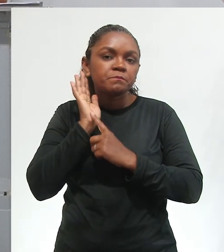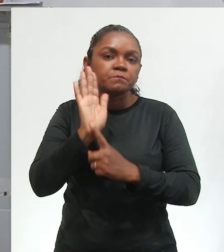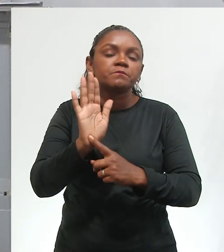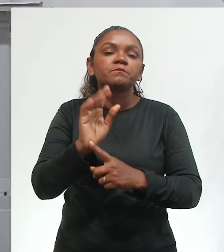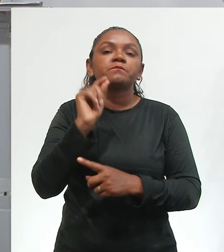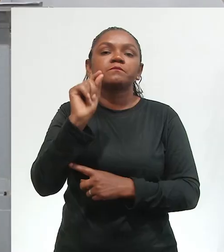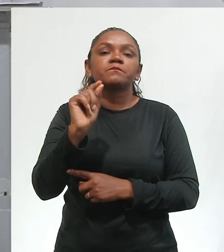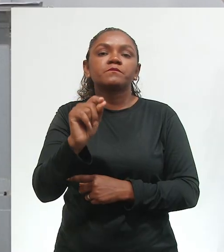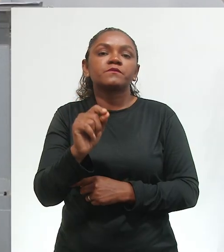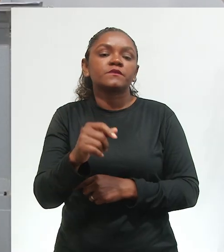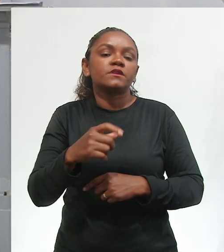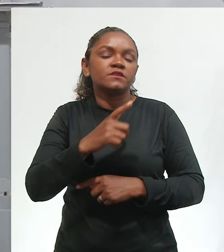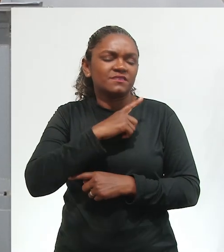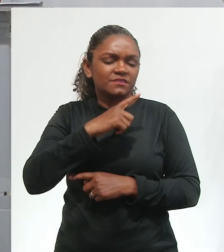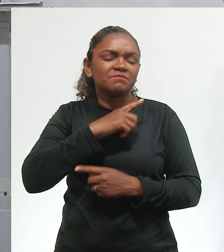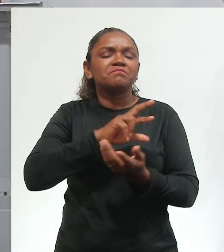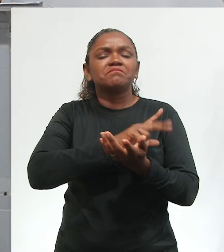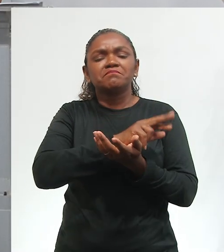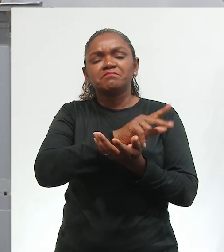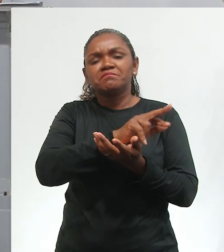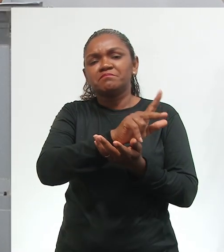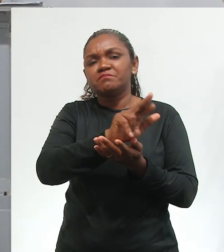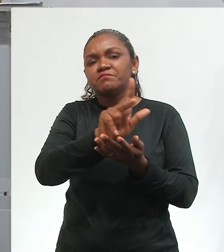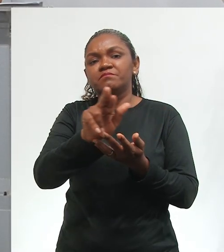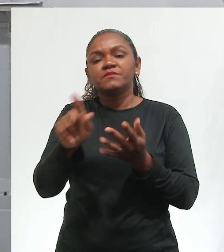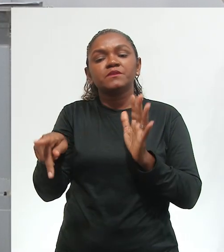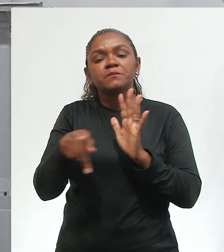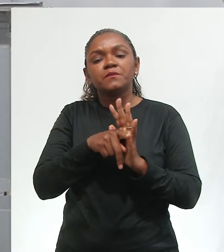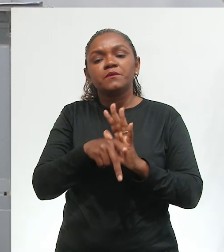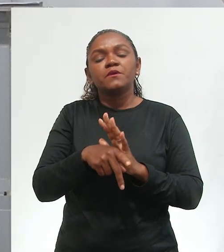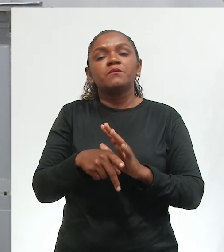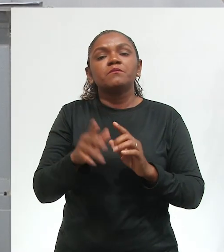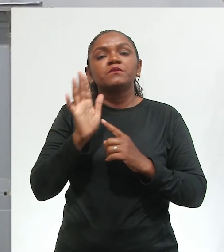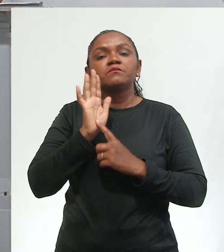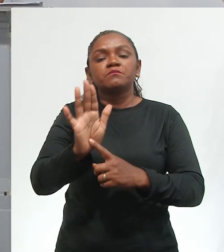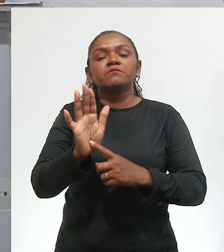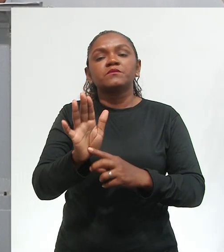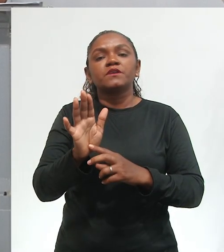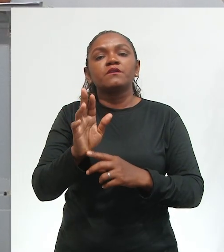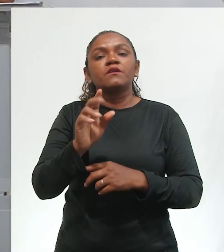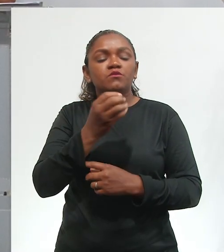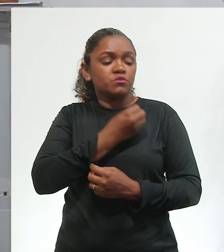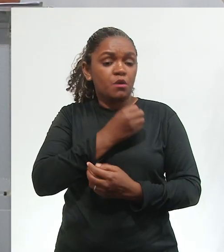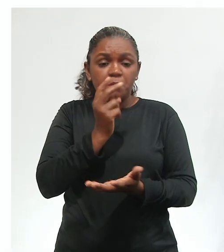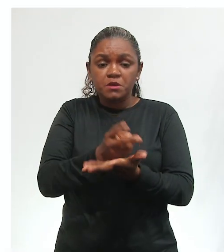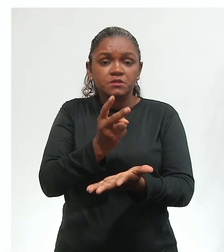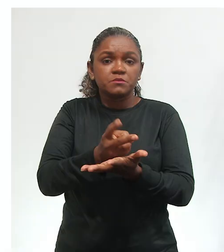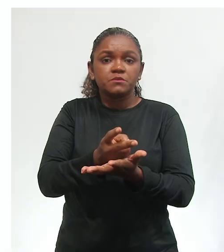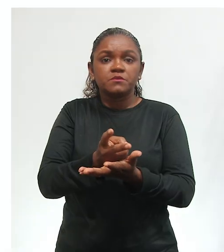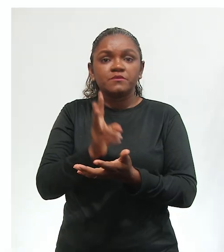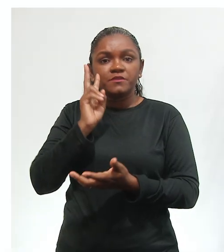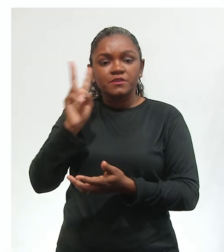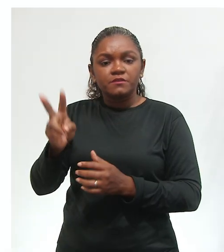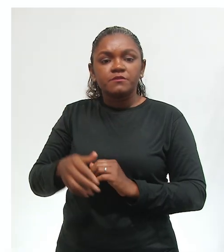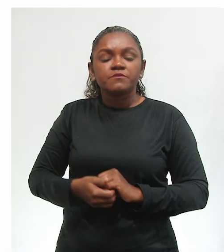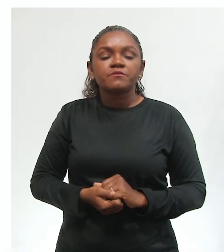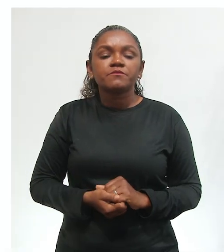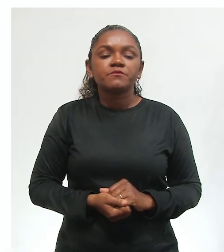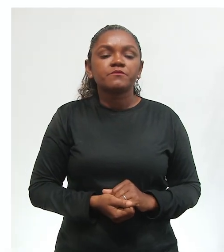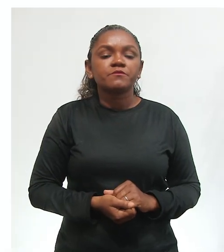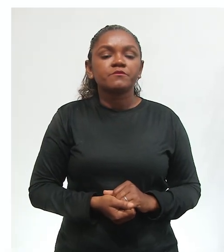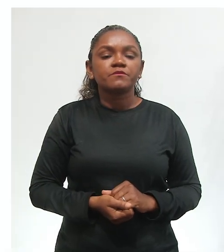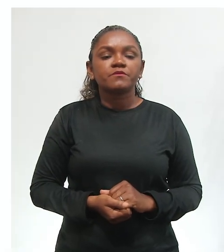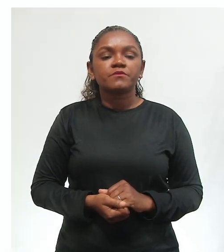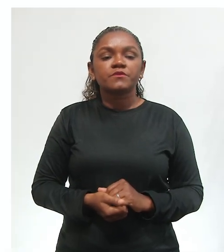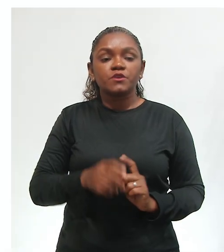mostrar que existem maneiras diferentes de representar o mesmo número. Eu quero mostrar para vocês que